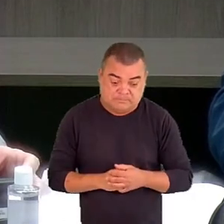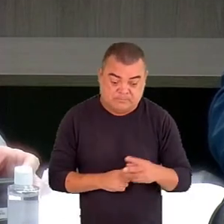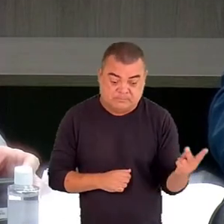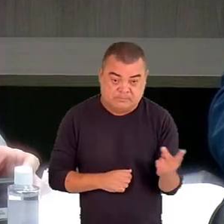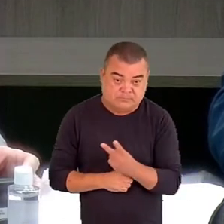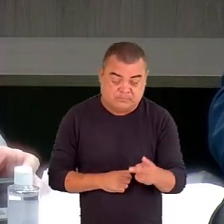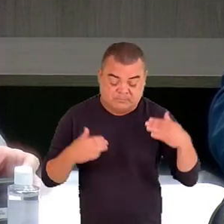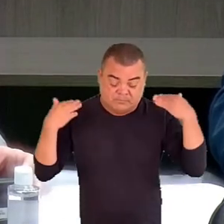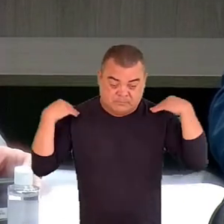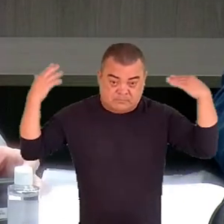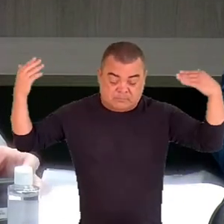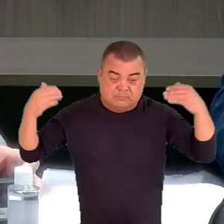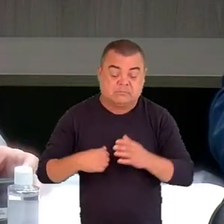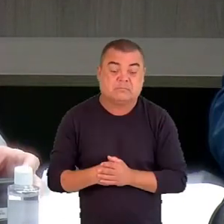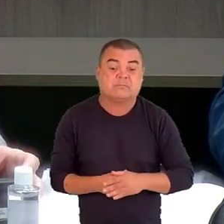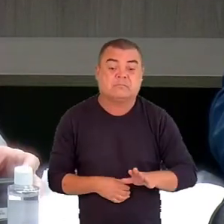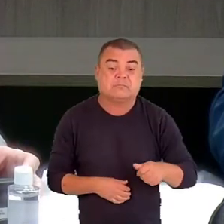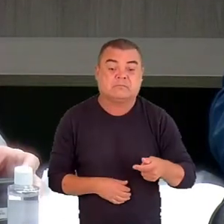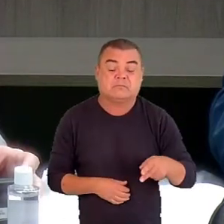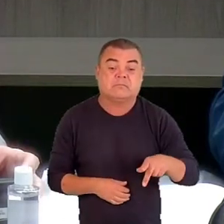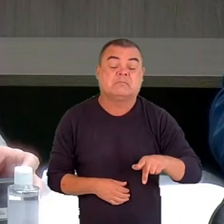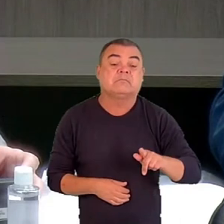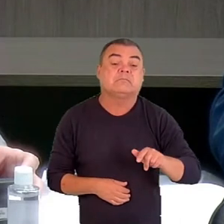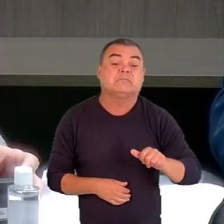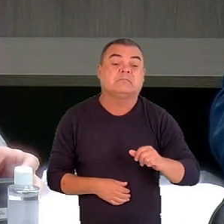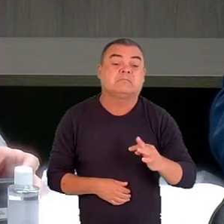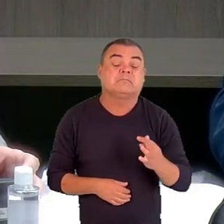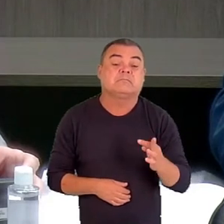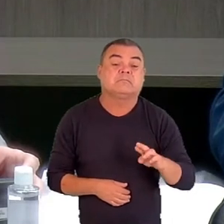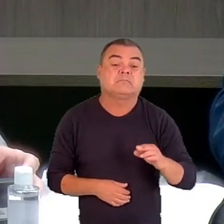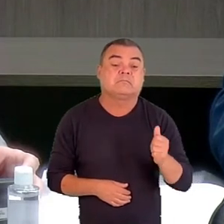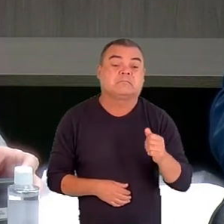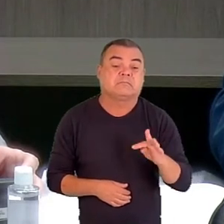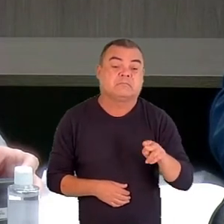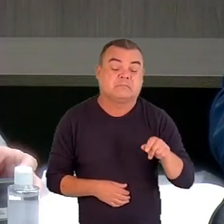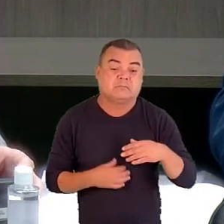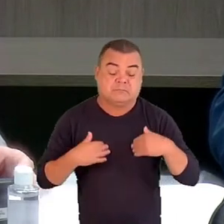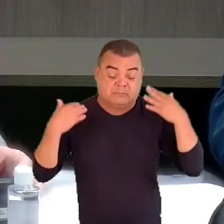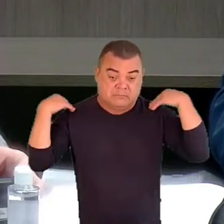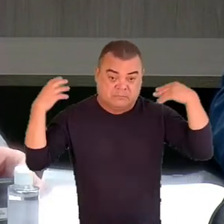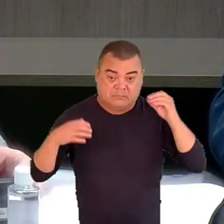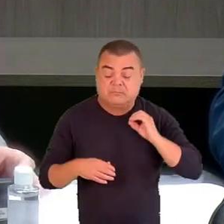magistraturas está no dever de fundamentação. Qualquer que seja